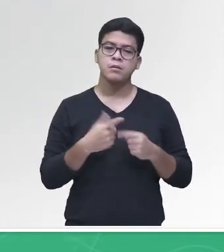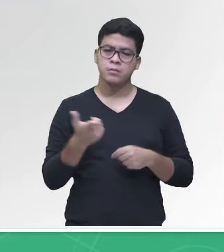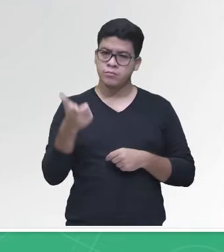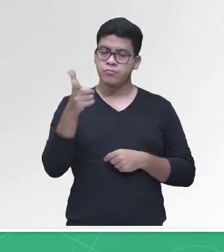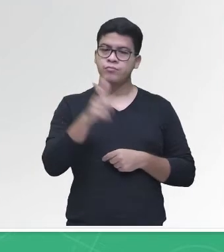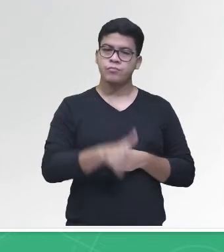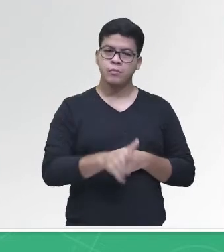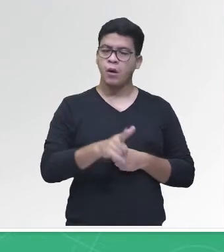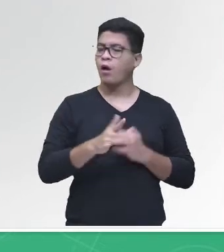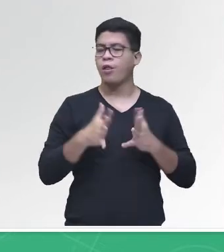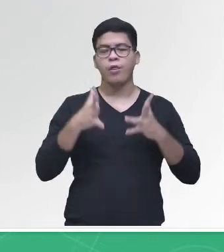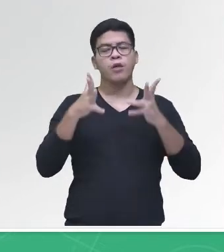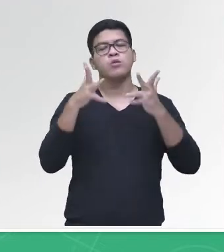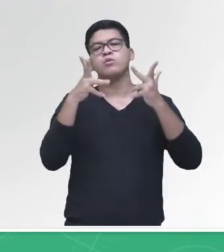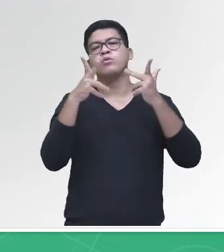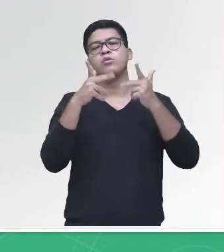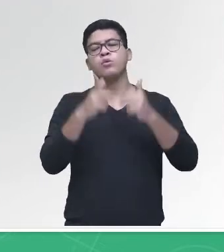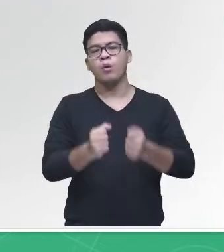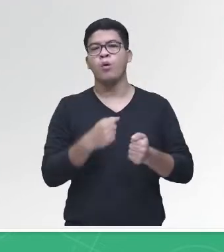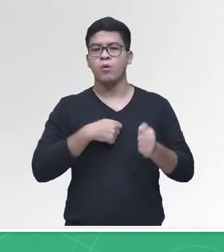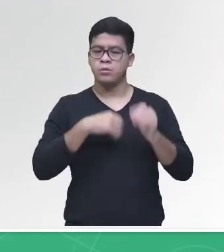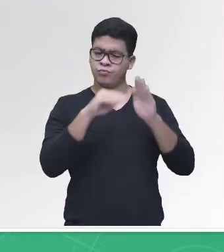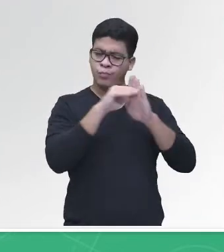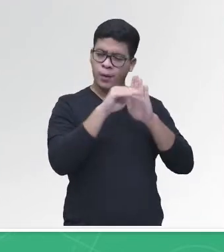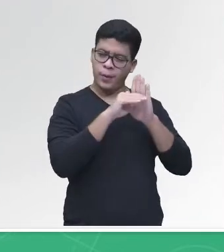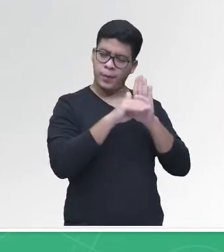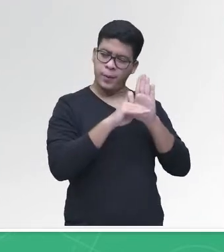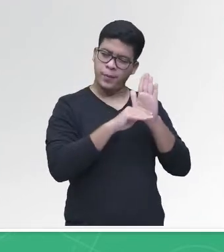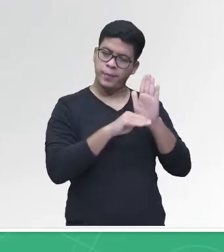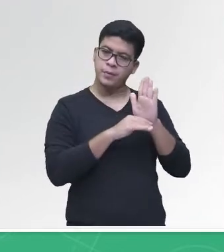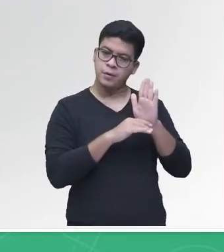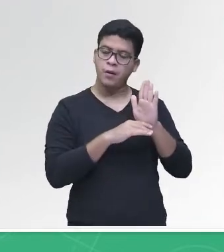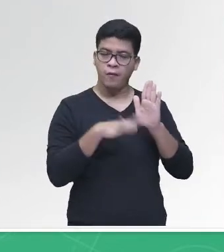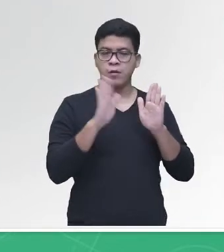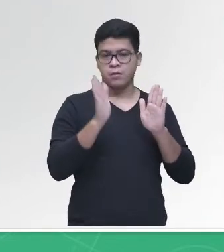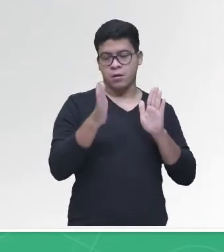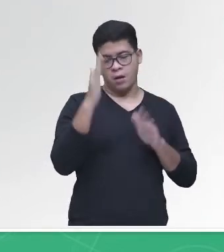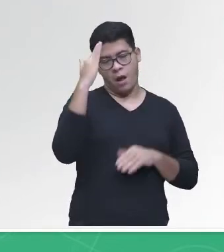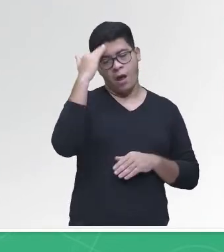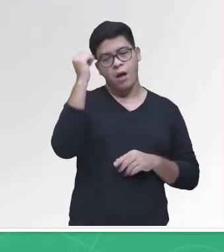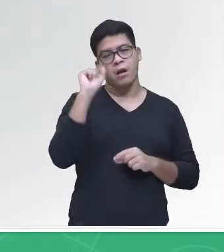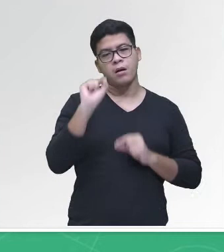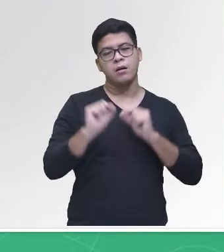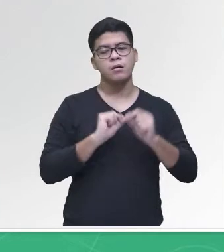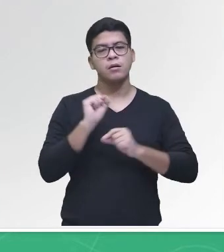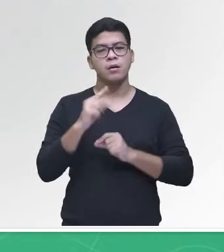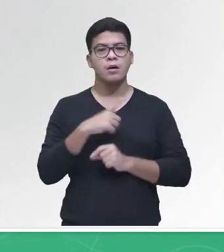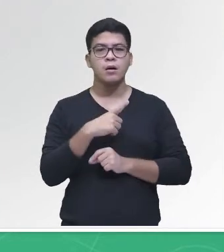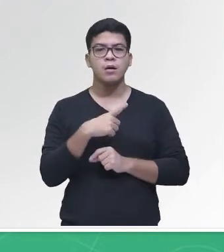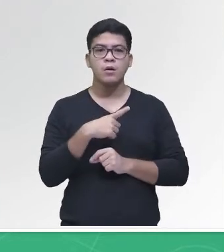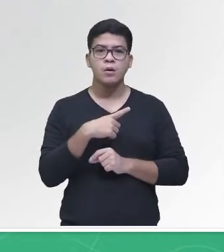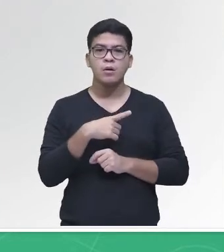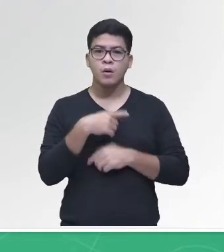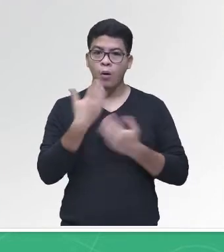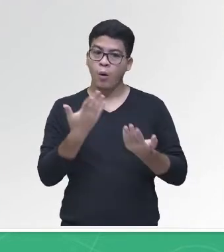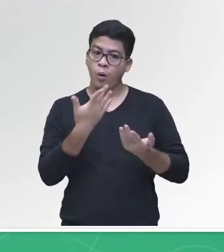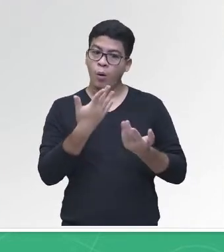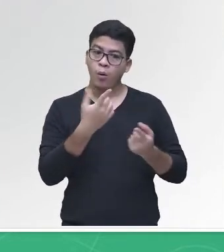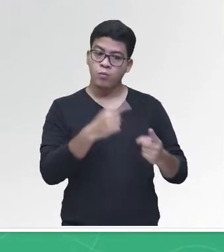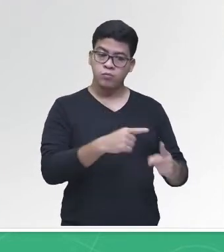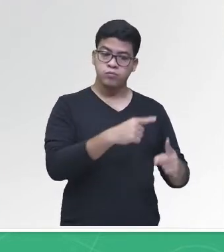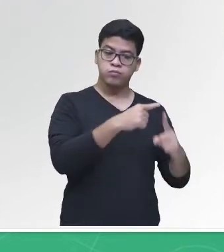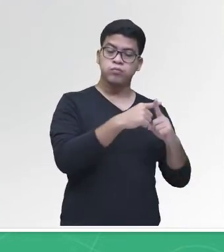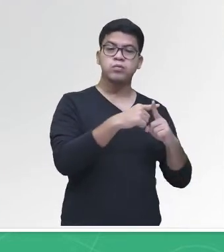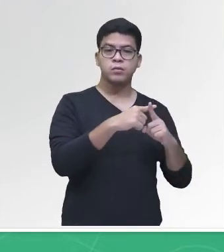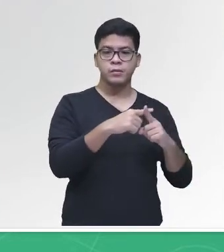as substâncias. E com base nesta série, você vai saber quem será o corpo eletrizado